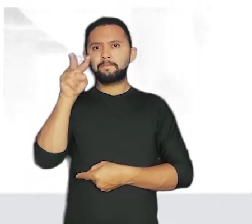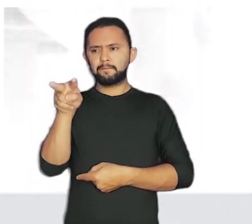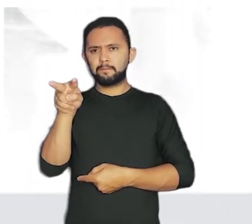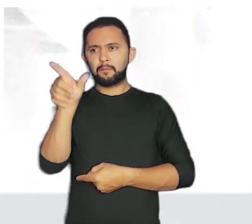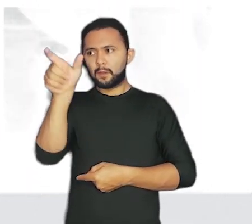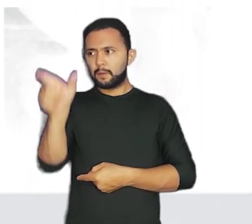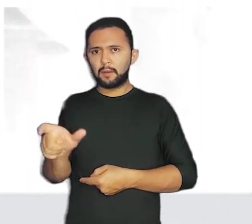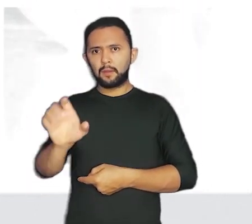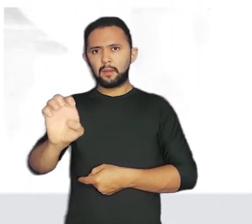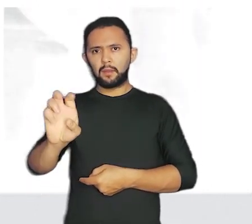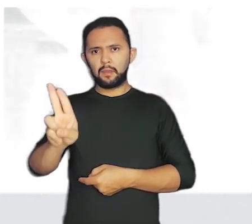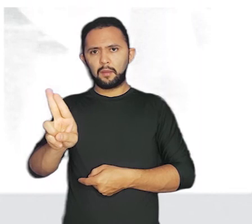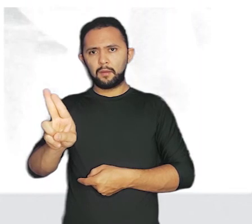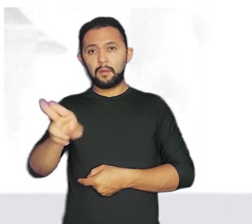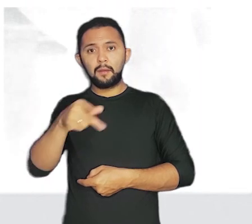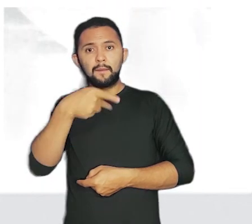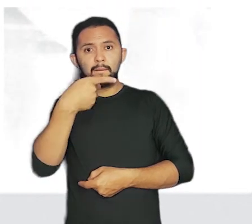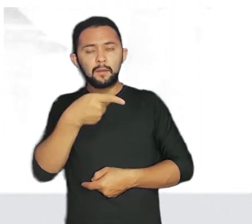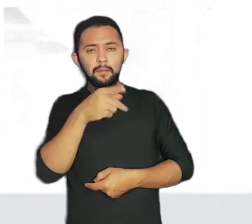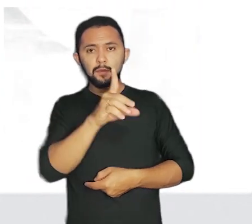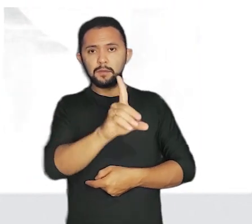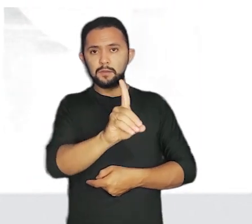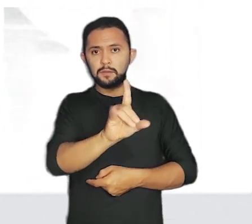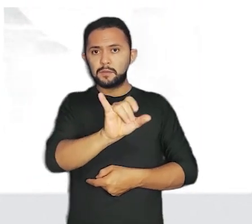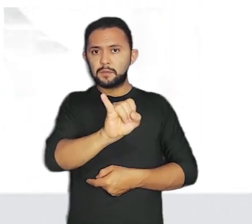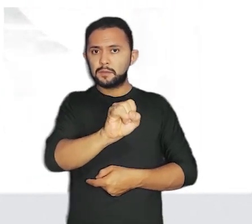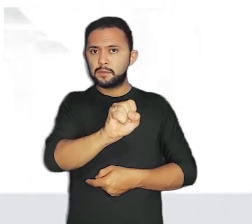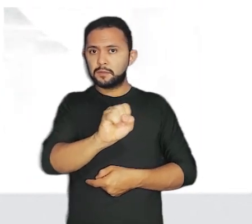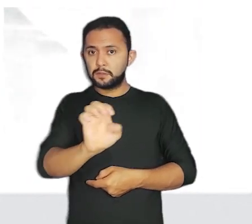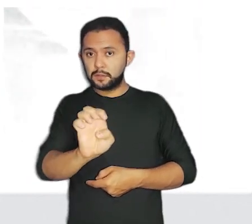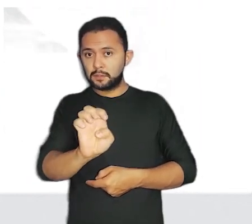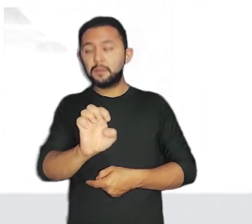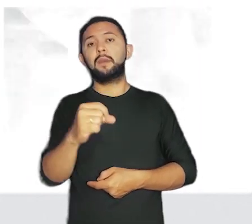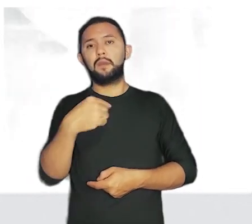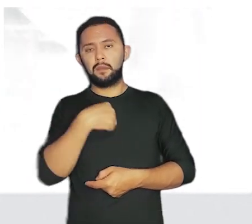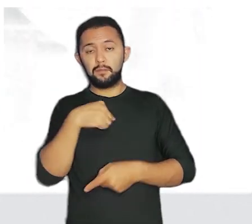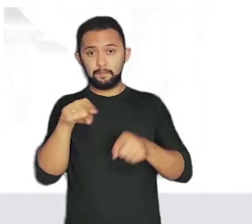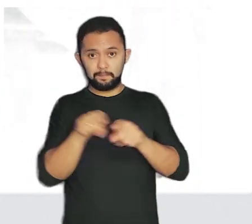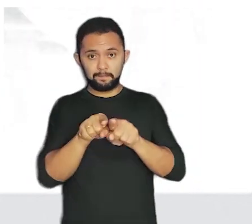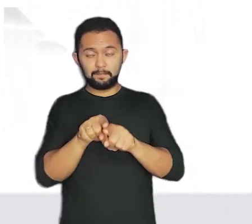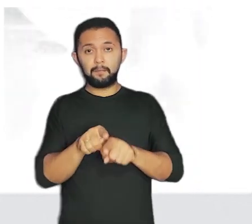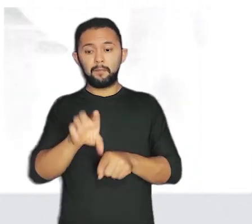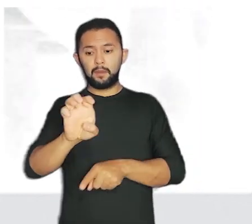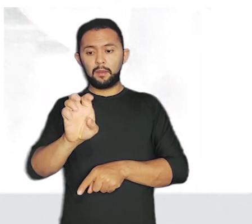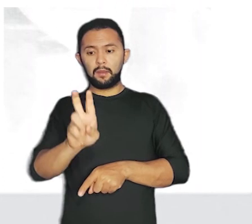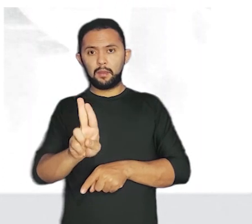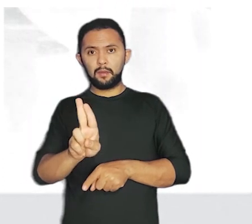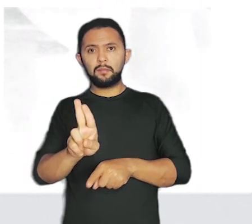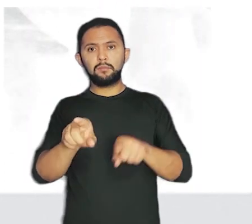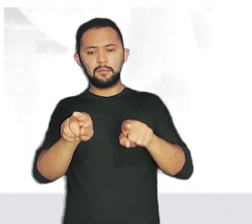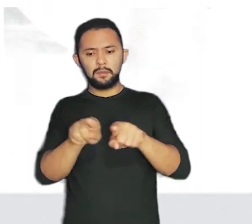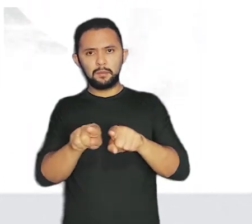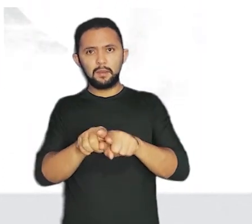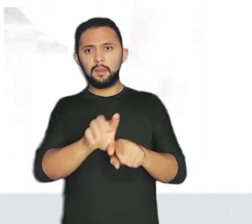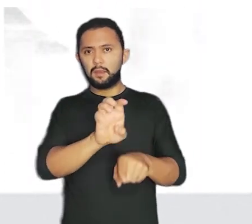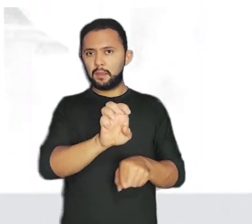vi. Disse que era homicídio. Quem foi que disse? Eu disse. Então, eu é tanto o sujeito do verbo ver,